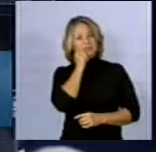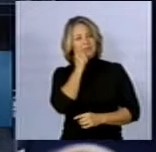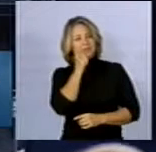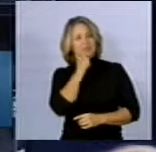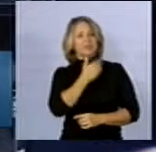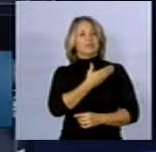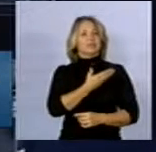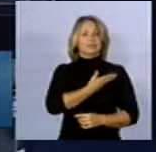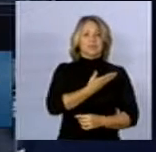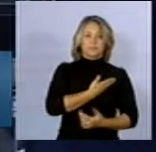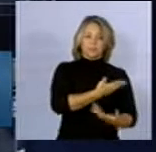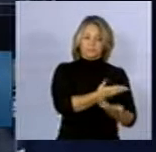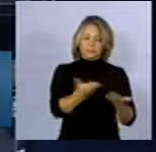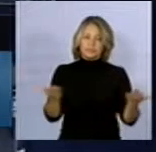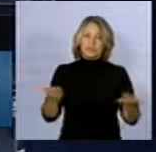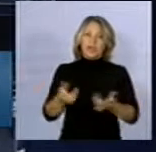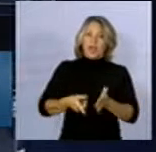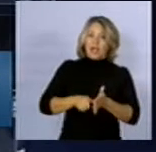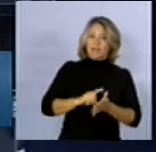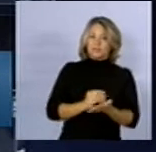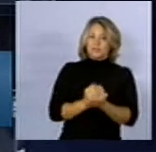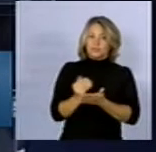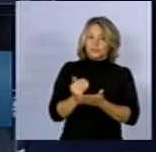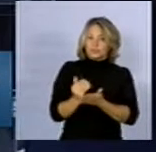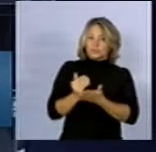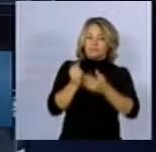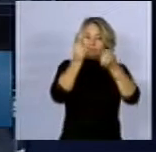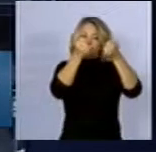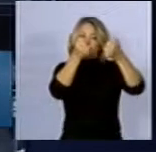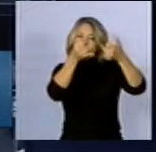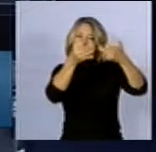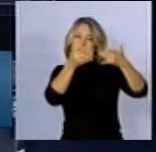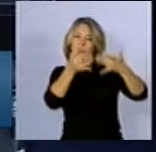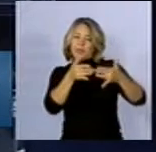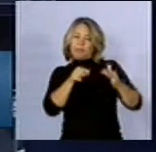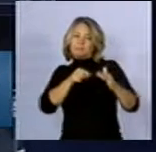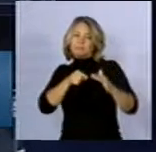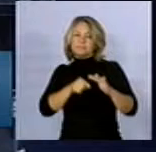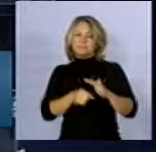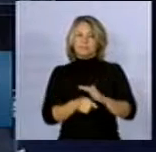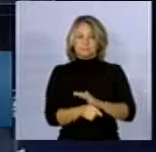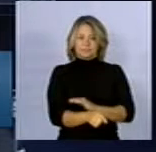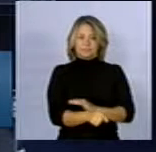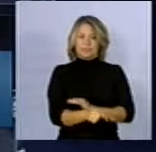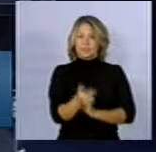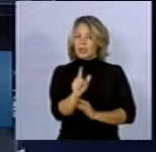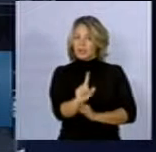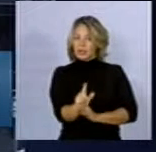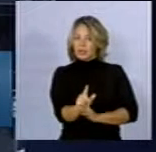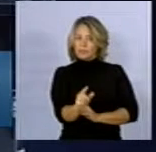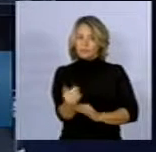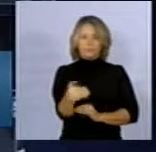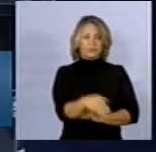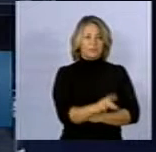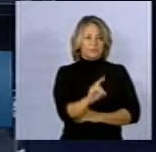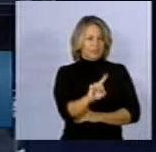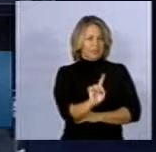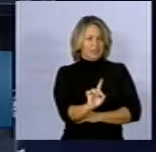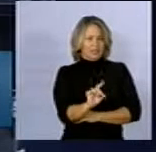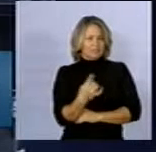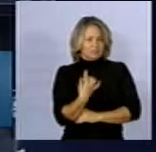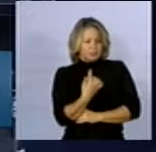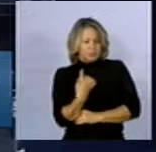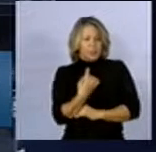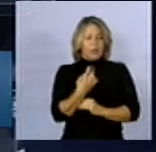de começar, eu gostaria de esclarecer que eu não estou aqui